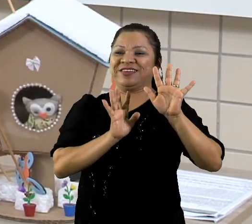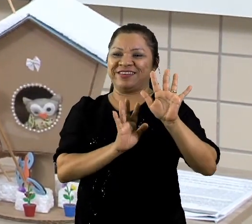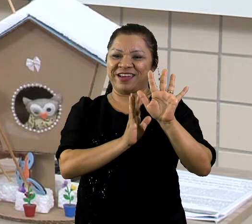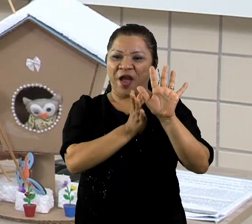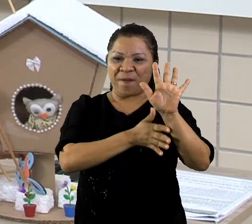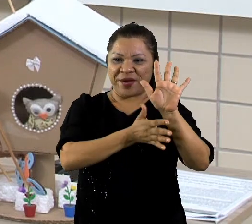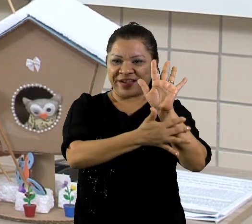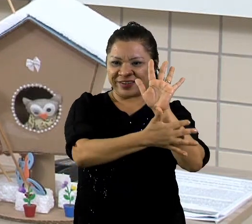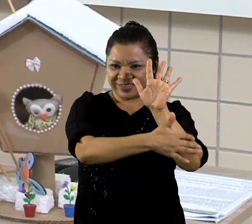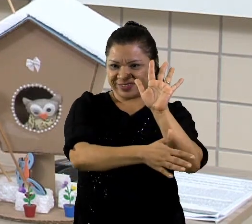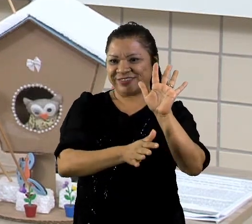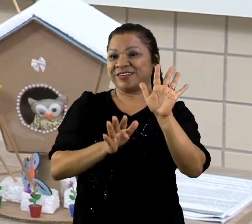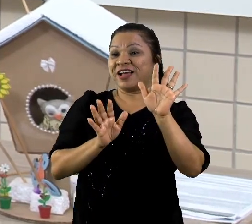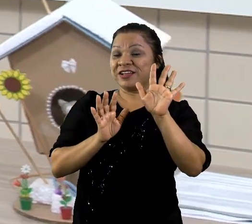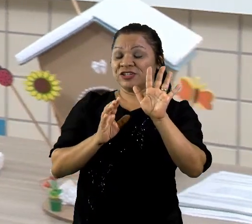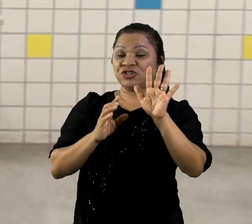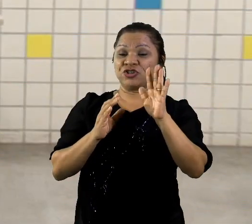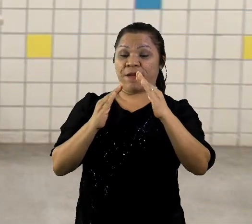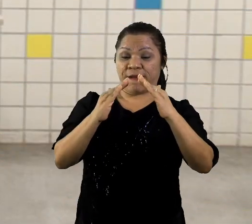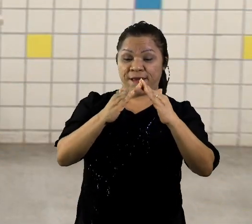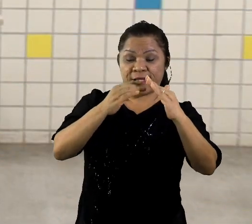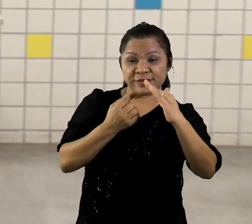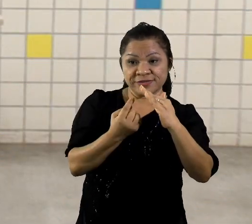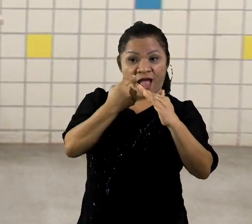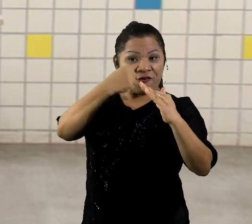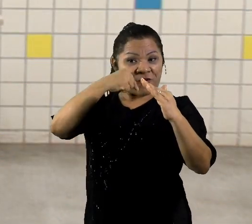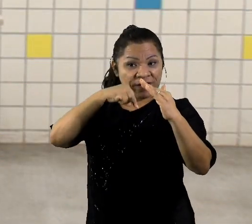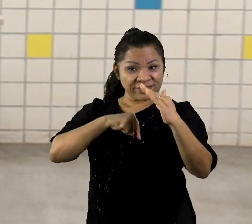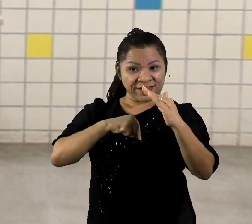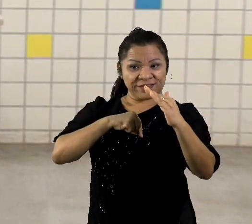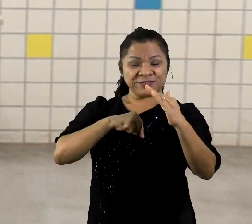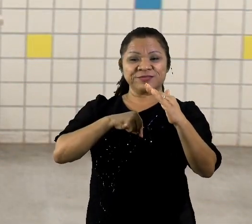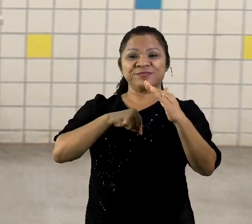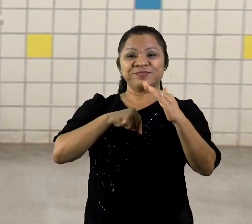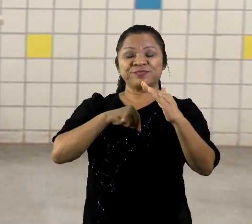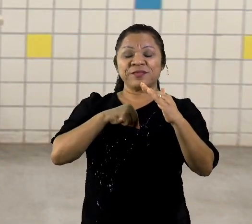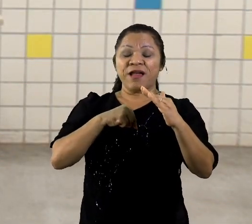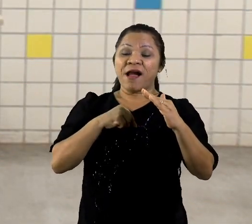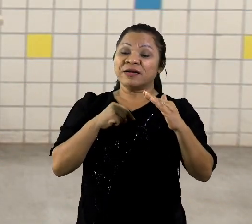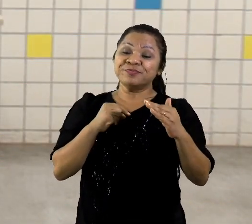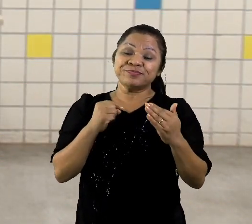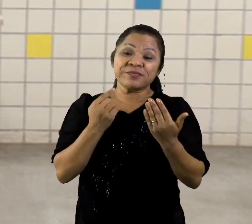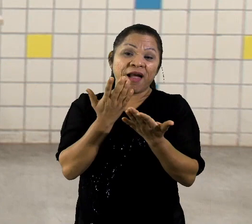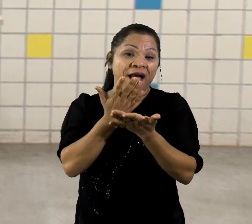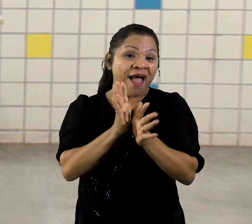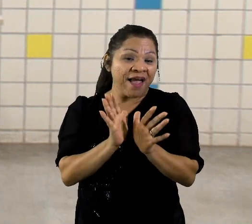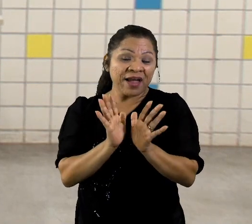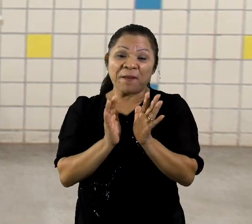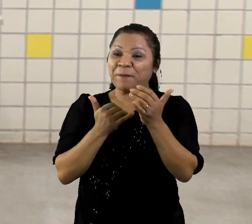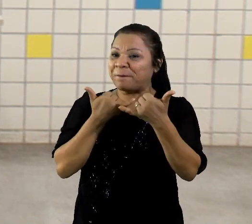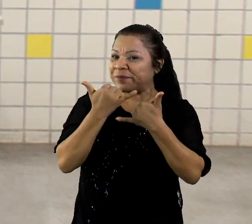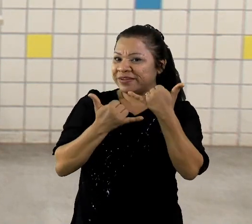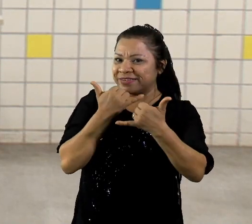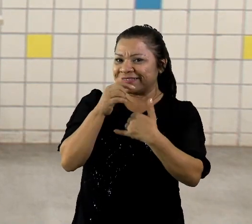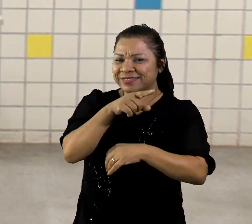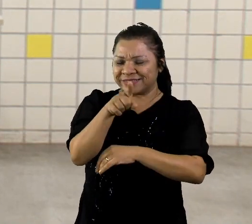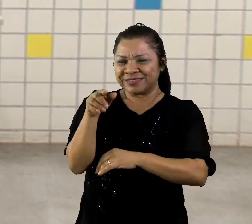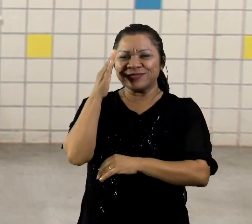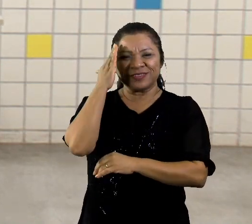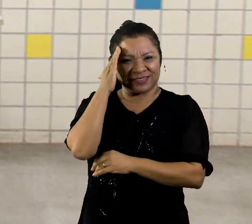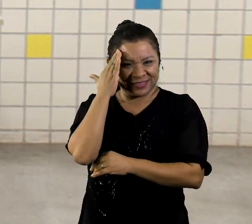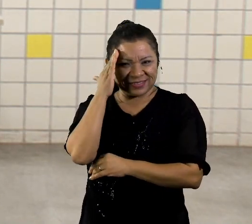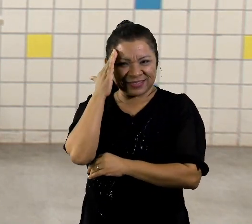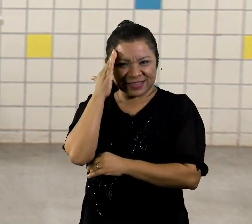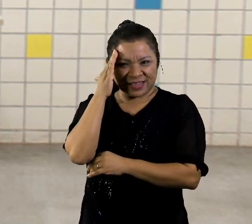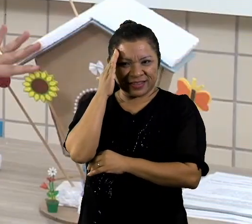ficou atrás da casinha. Pronto. E aqui termina o nosso joguinho. Vocês entenderam agora?